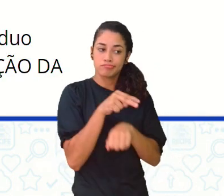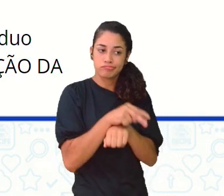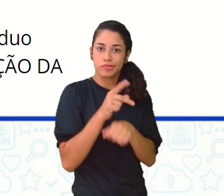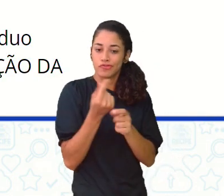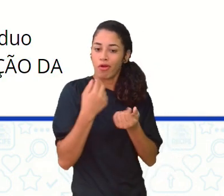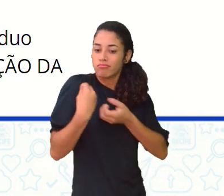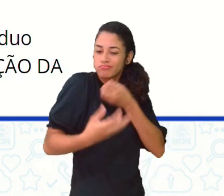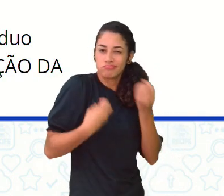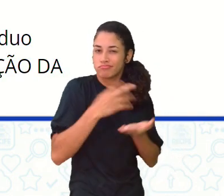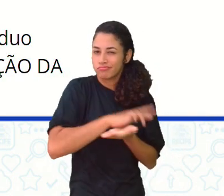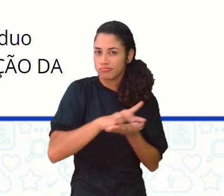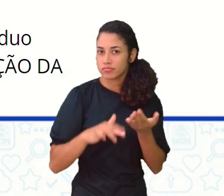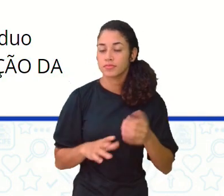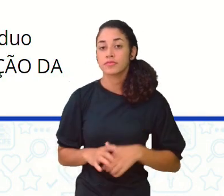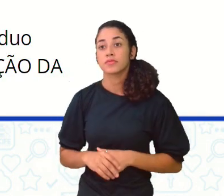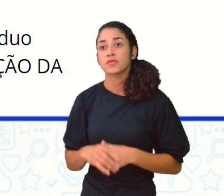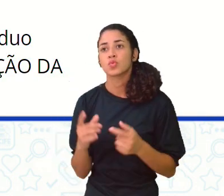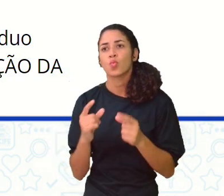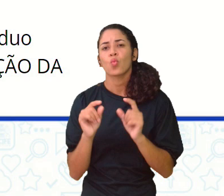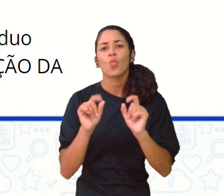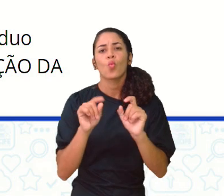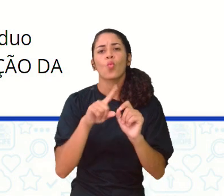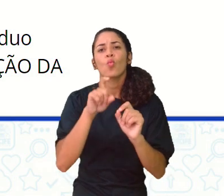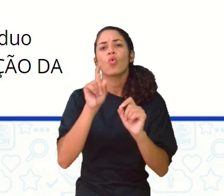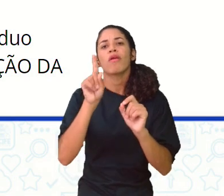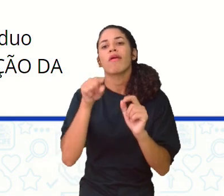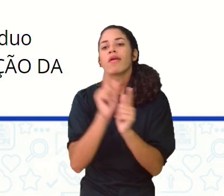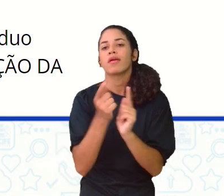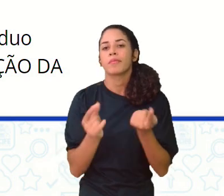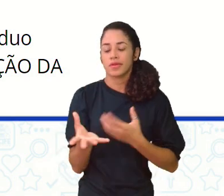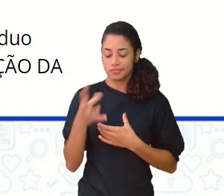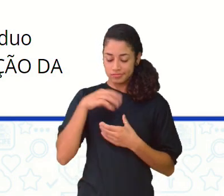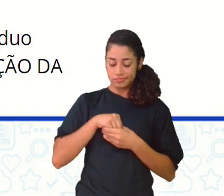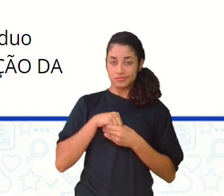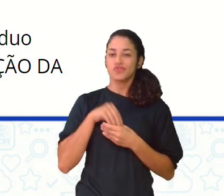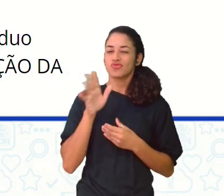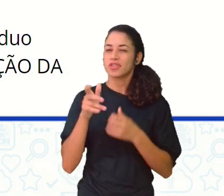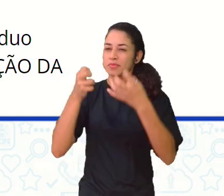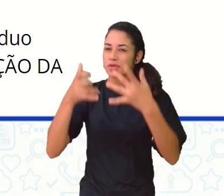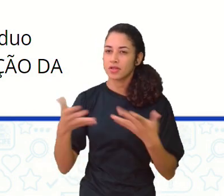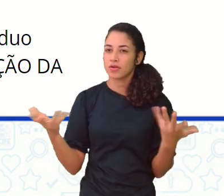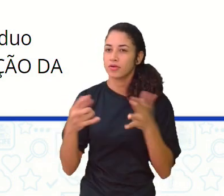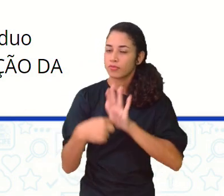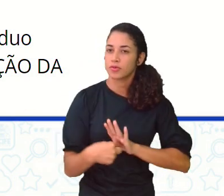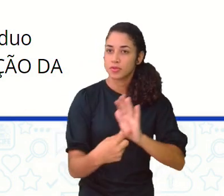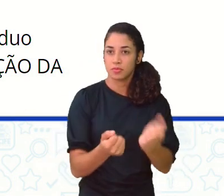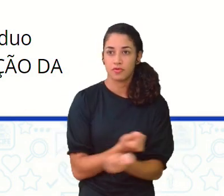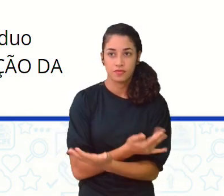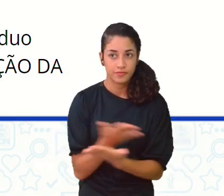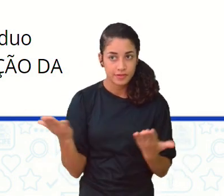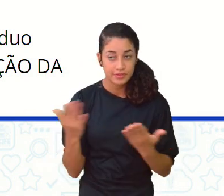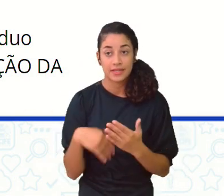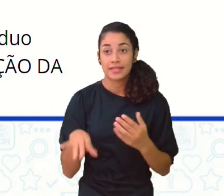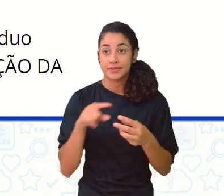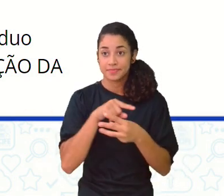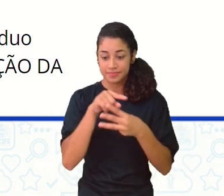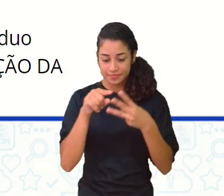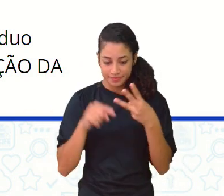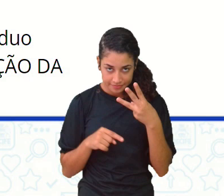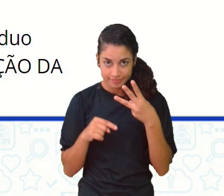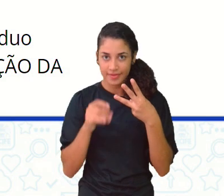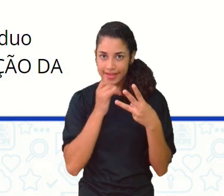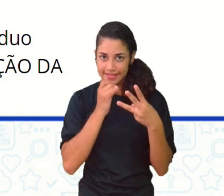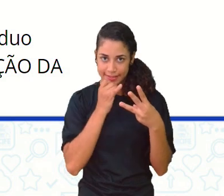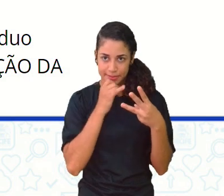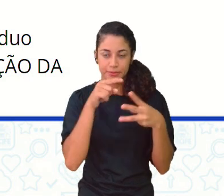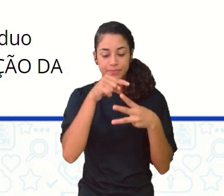Então, e o que é gramática internalizada? Eu falei, não é? E agora eu trouxe para vocês aqui 3 exemplos, não